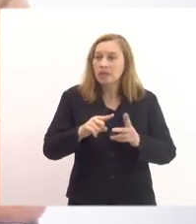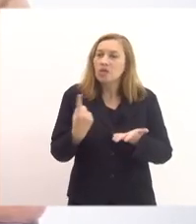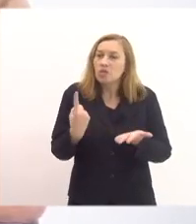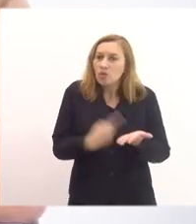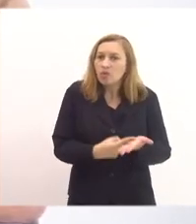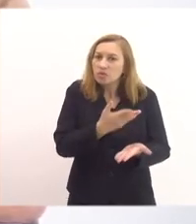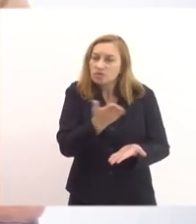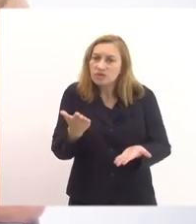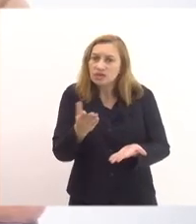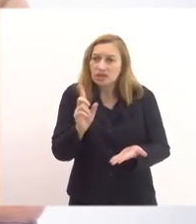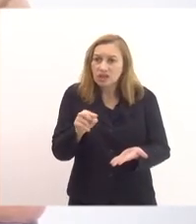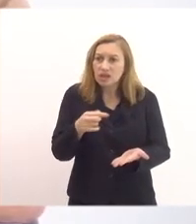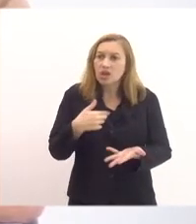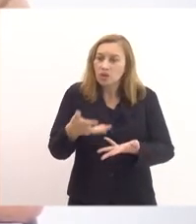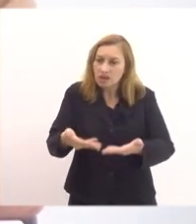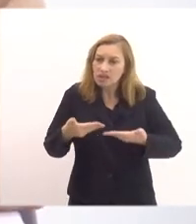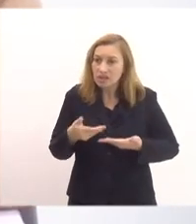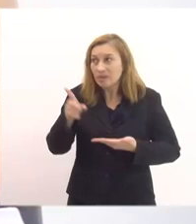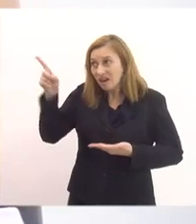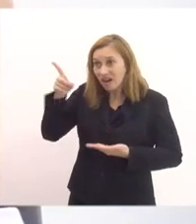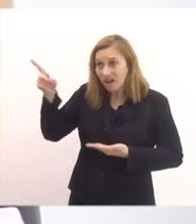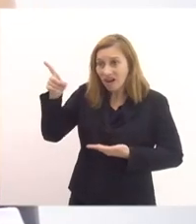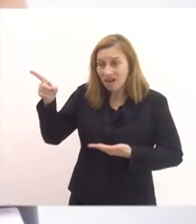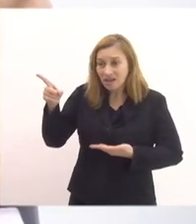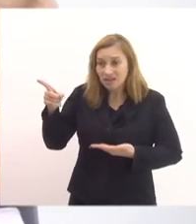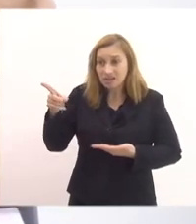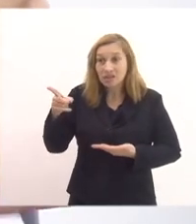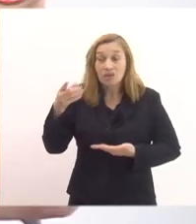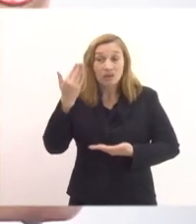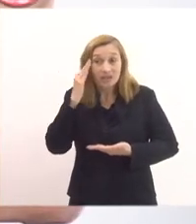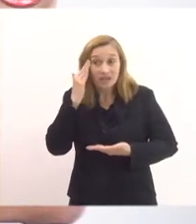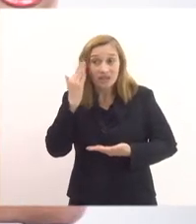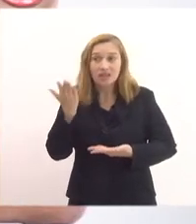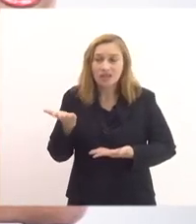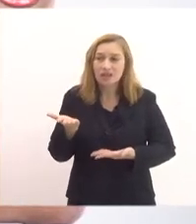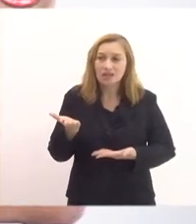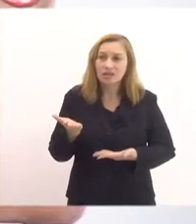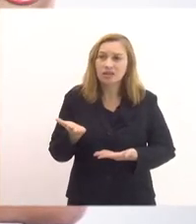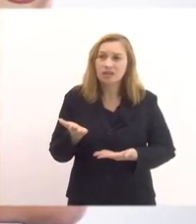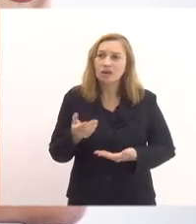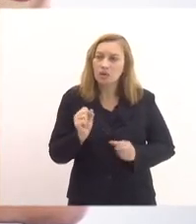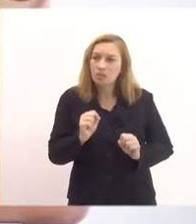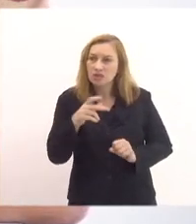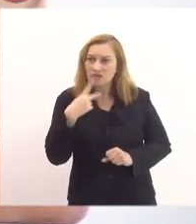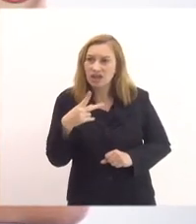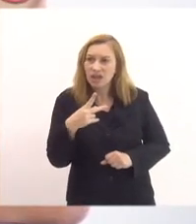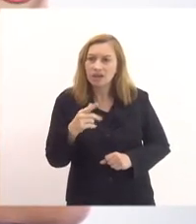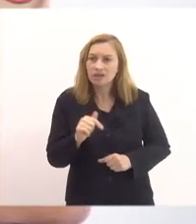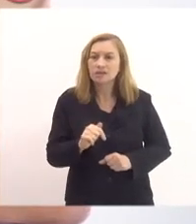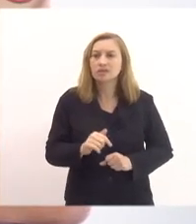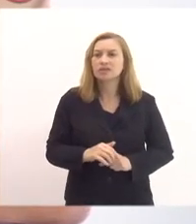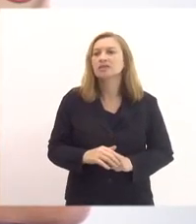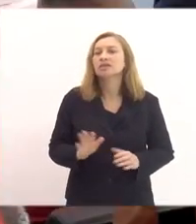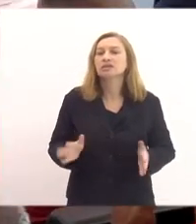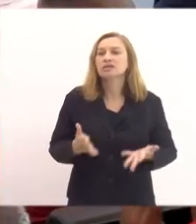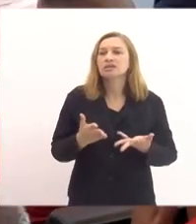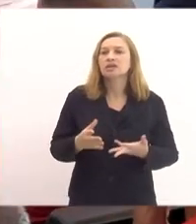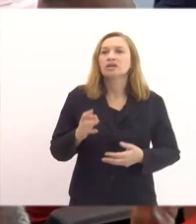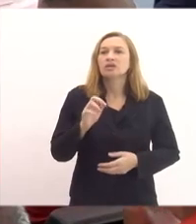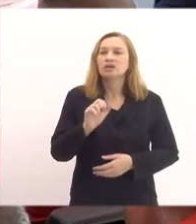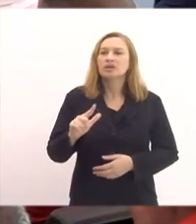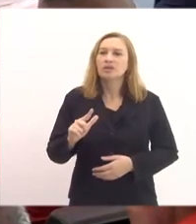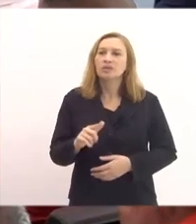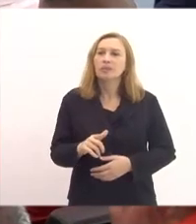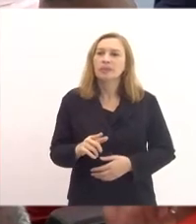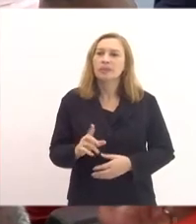com vocês é o seguinte, eu receber vocês lá e para tentar fazer, entender. Posso fazer a sugestão, Coronel? Sim. A gente estabeleceu aqui, até a iniciativa do Coronel Leandro,